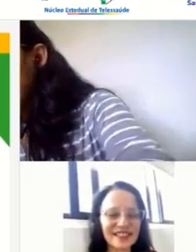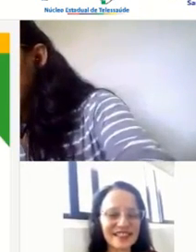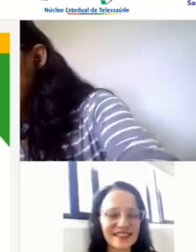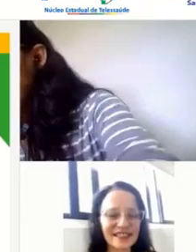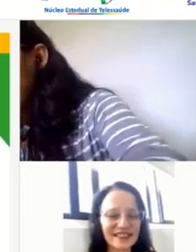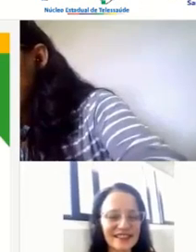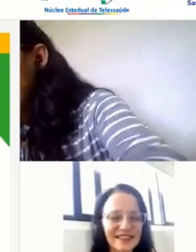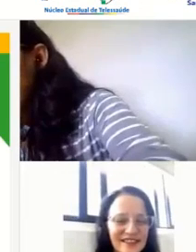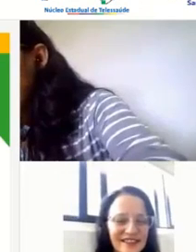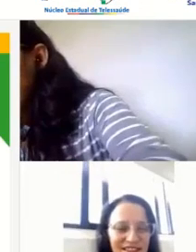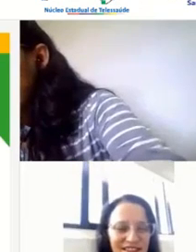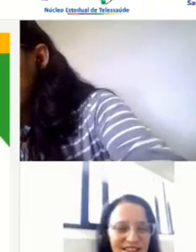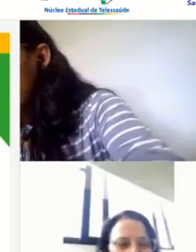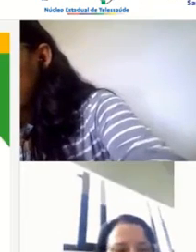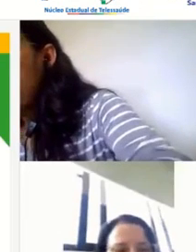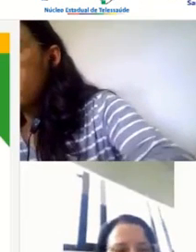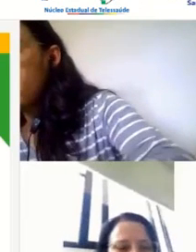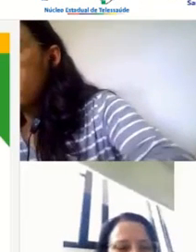e